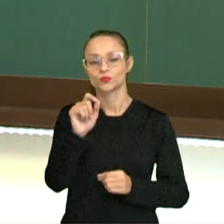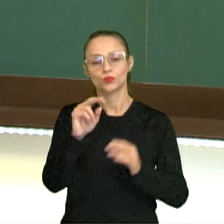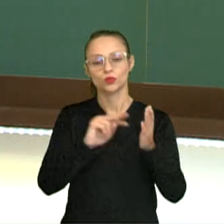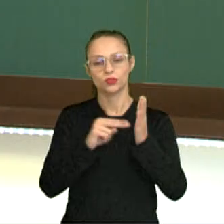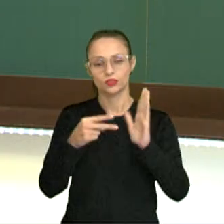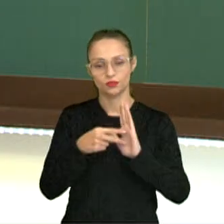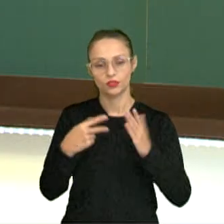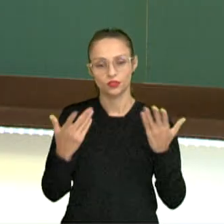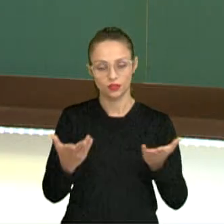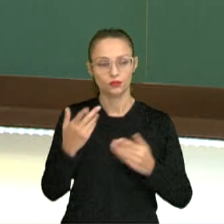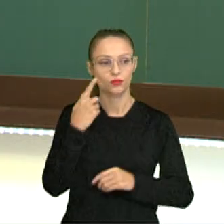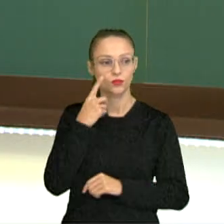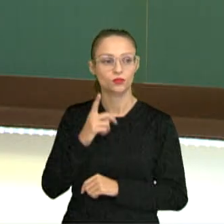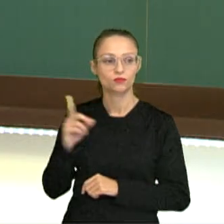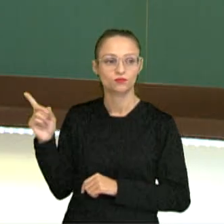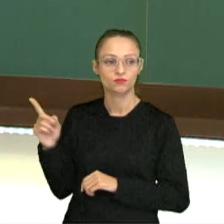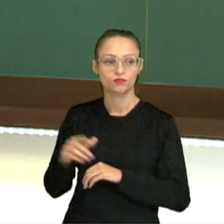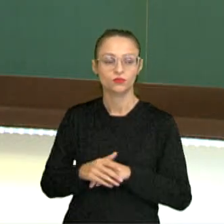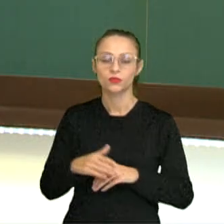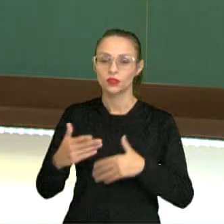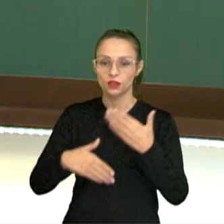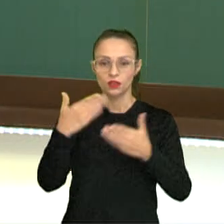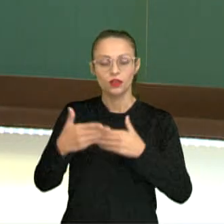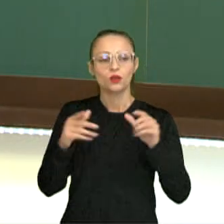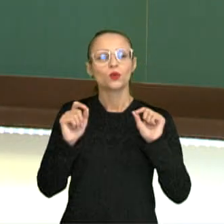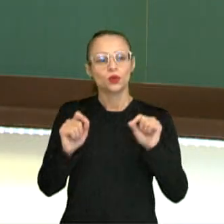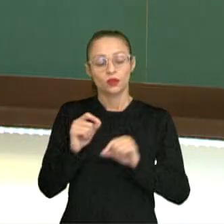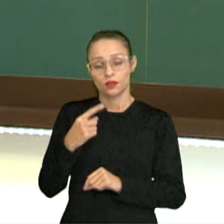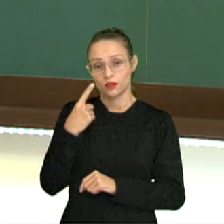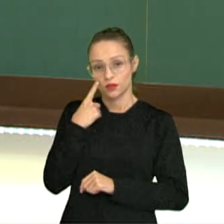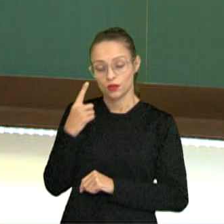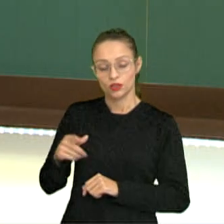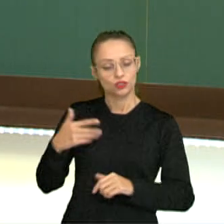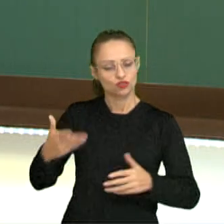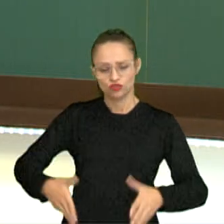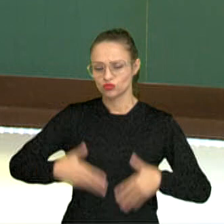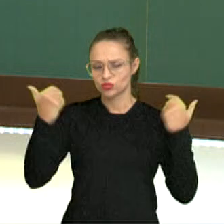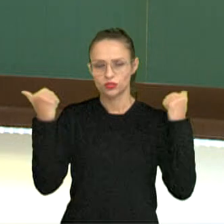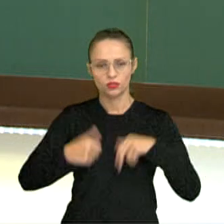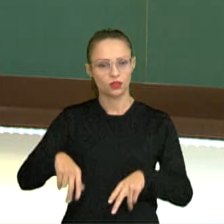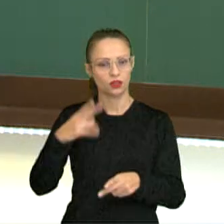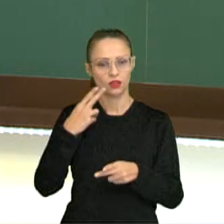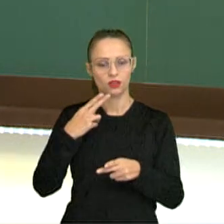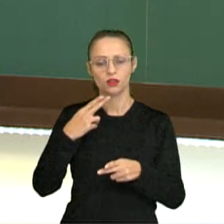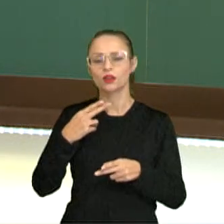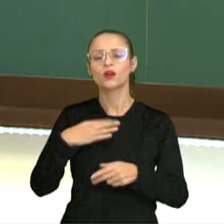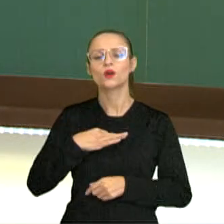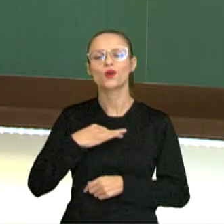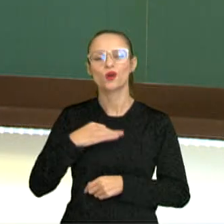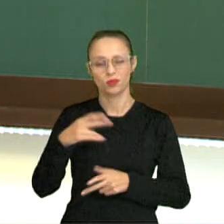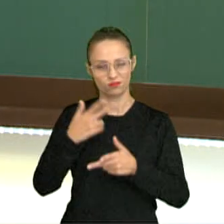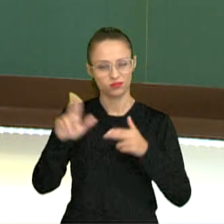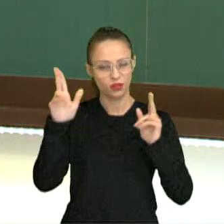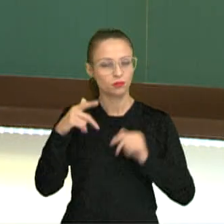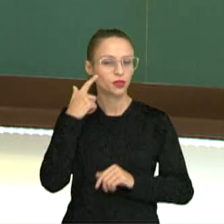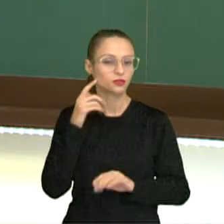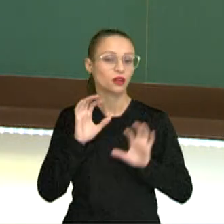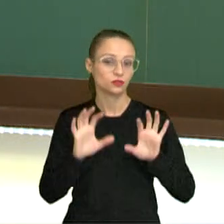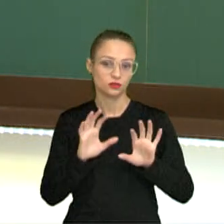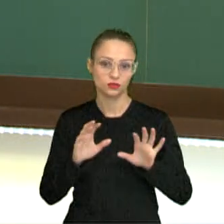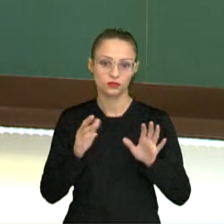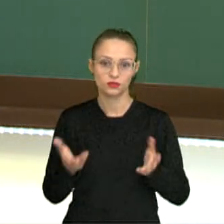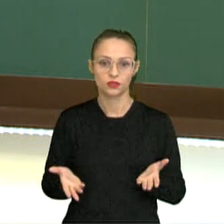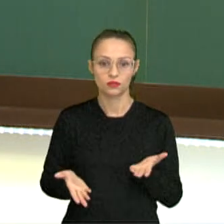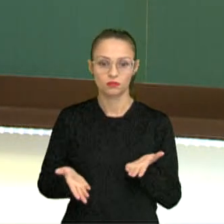gente, quita, desarrollo, desenvolvimento, quita é tira. Tira toda a sua roupa, pensando que assim não aumentaria o